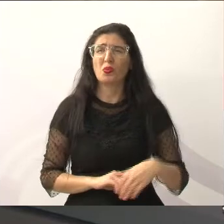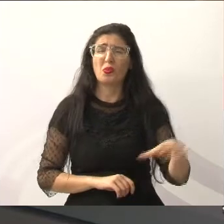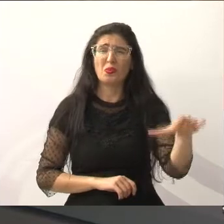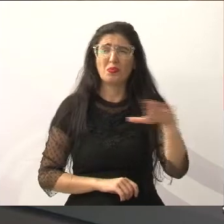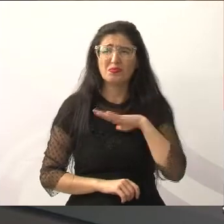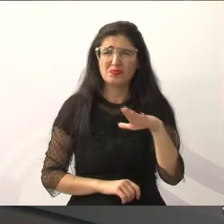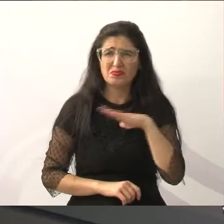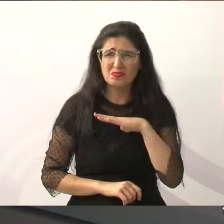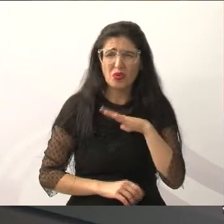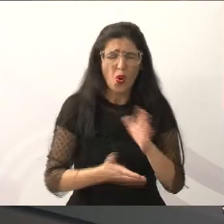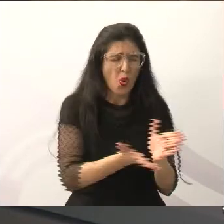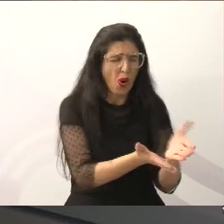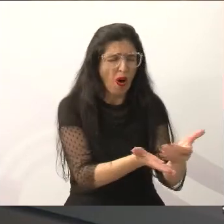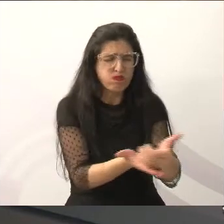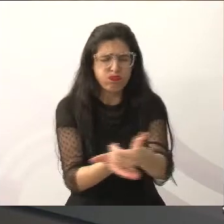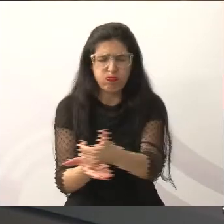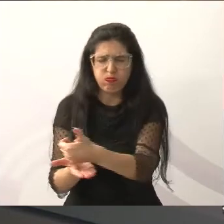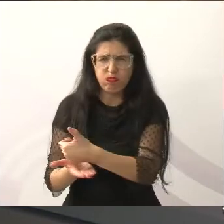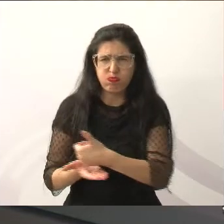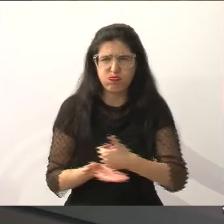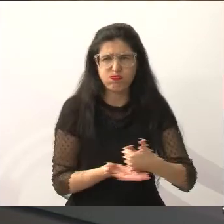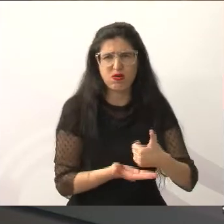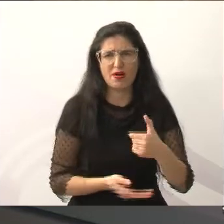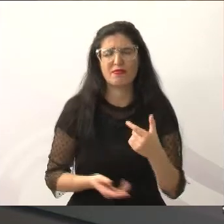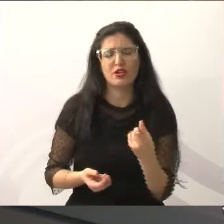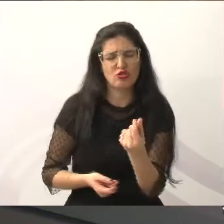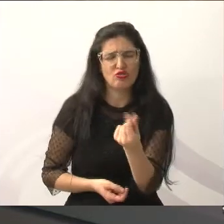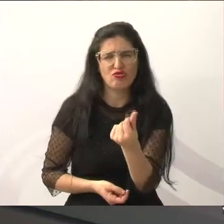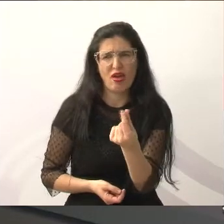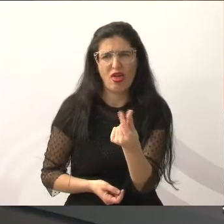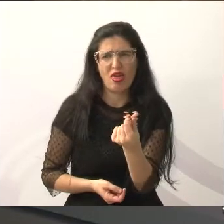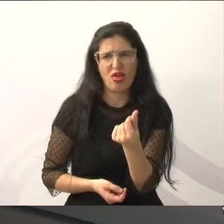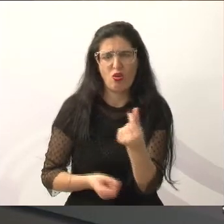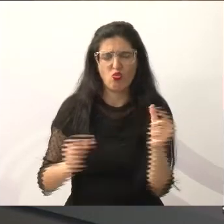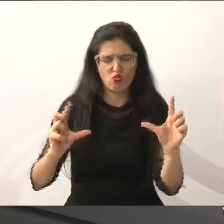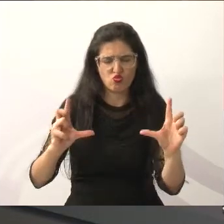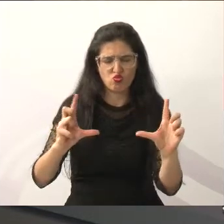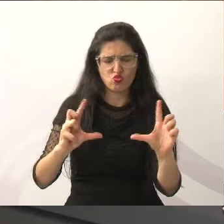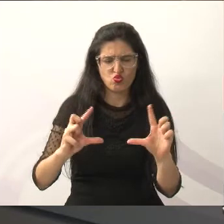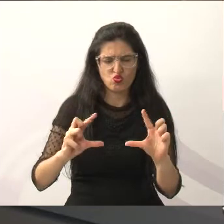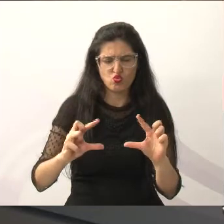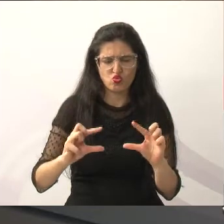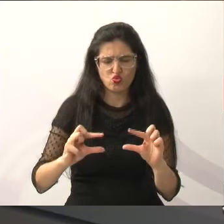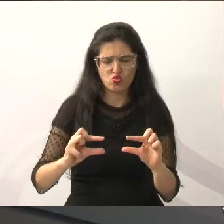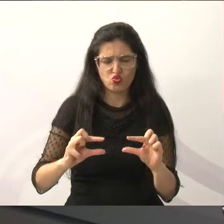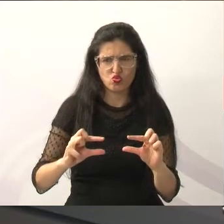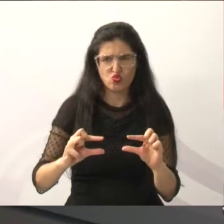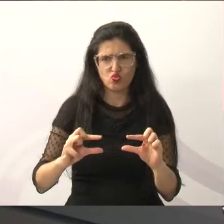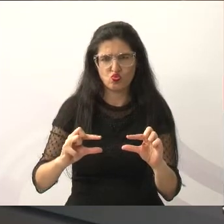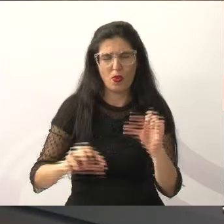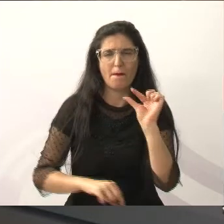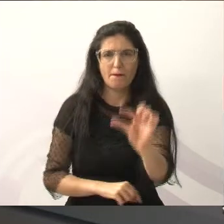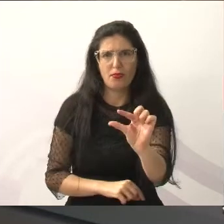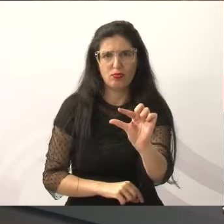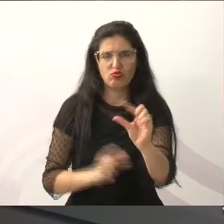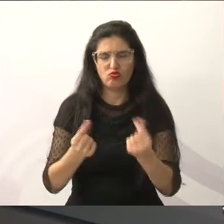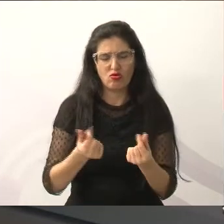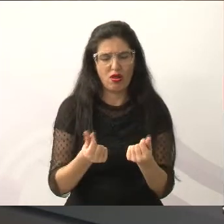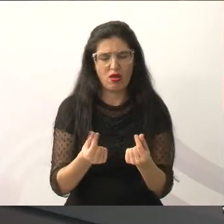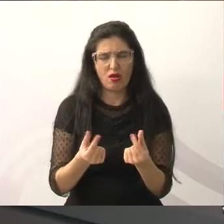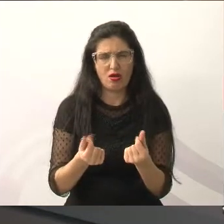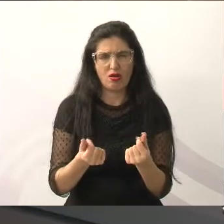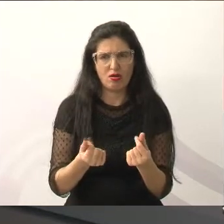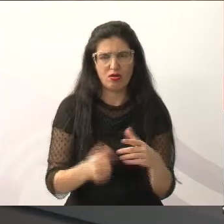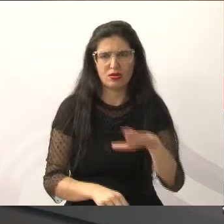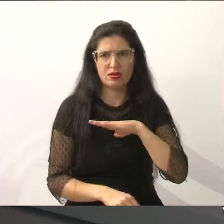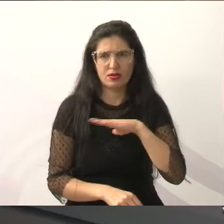todos. Então, ele ajuda, contribui dentro das suas condições. E